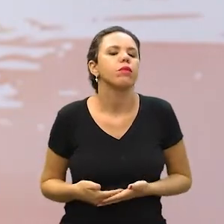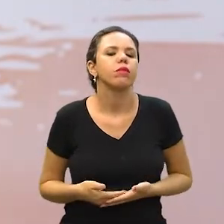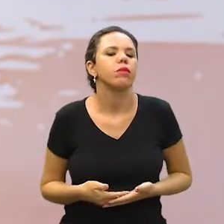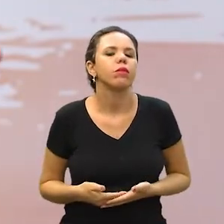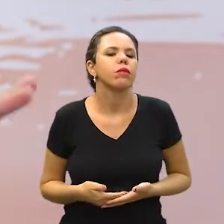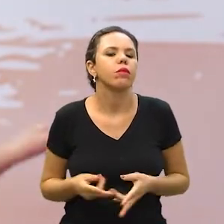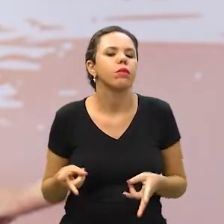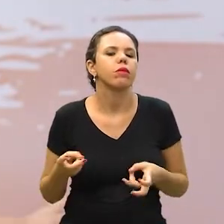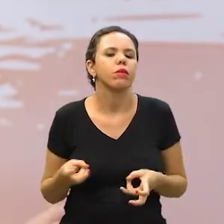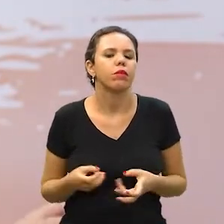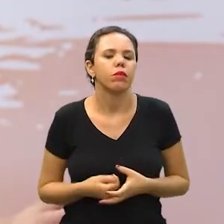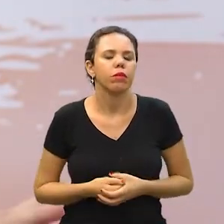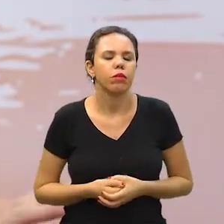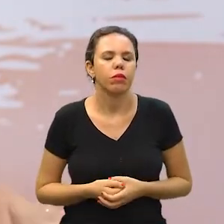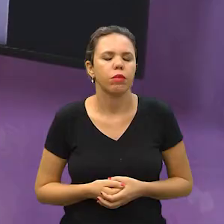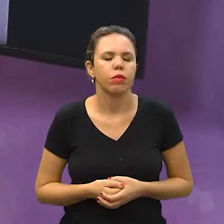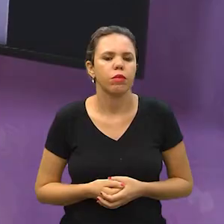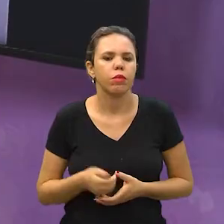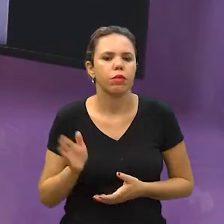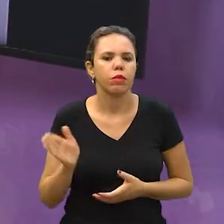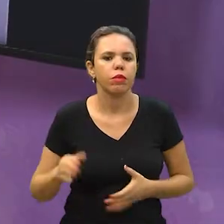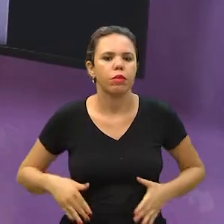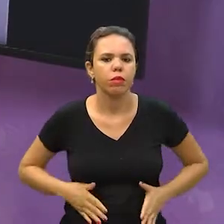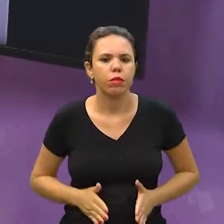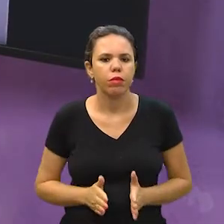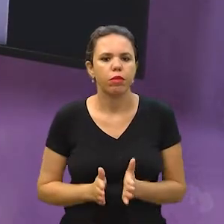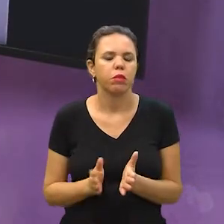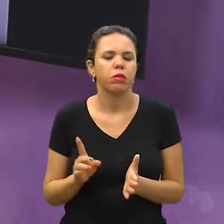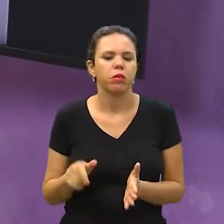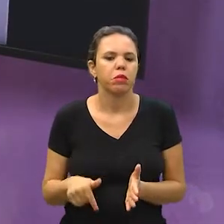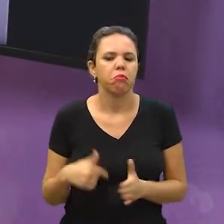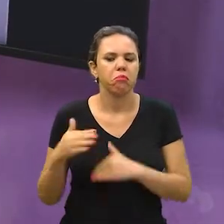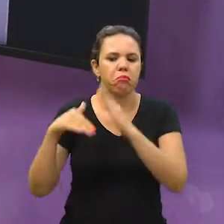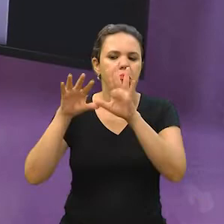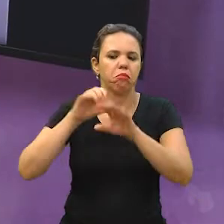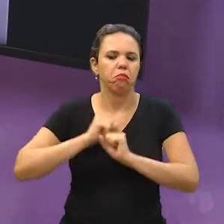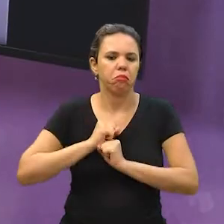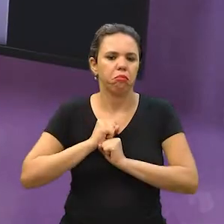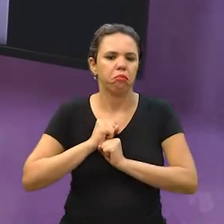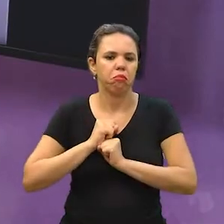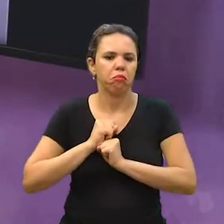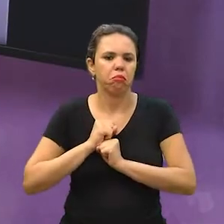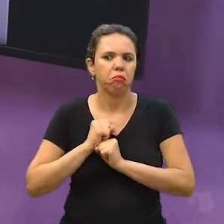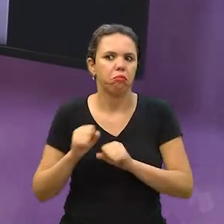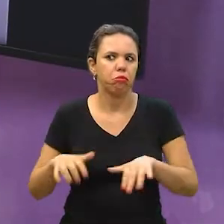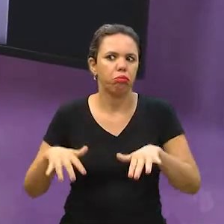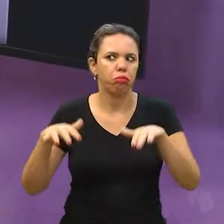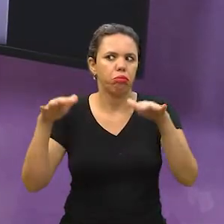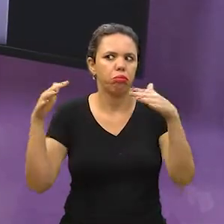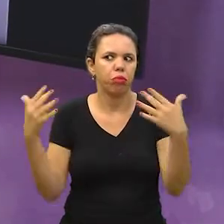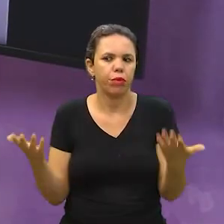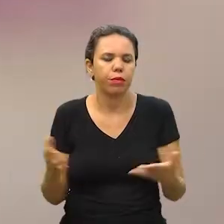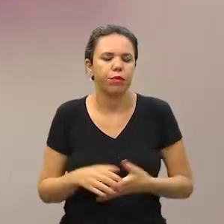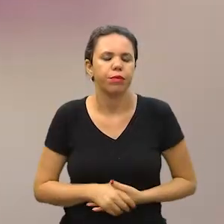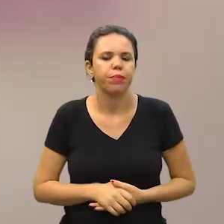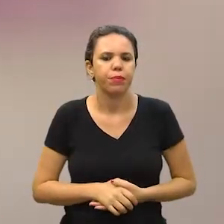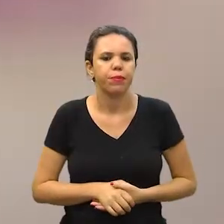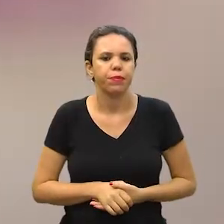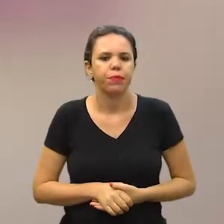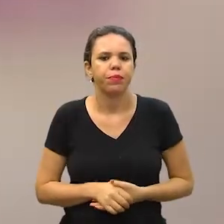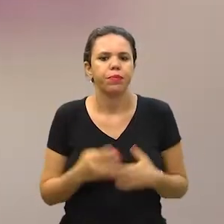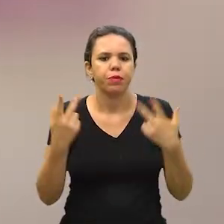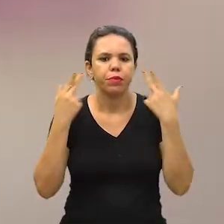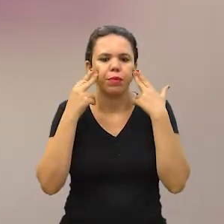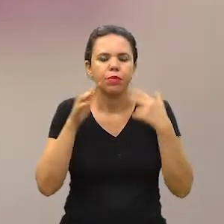bebezinho já consegue identificar alguma coisa? Ela já nasce com isso ou desenvolve conforme vai crescendo?